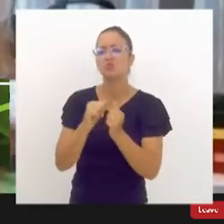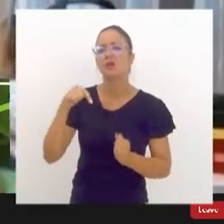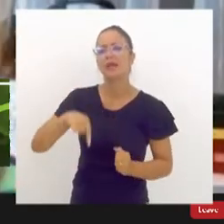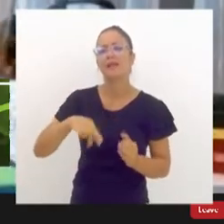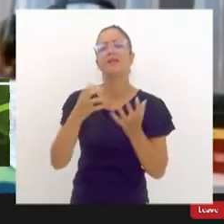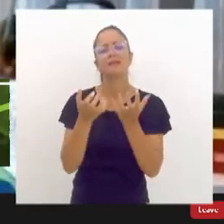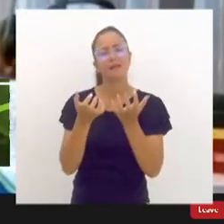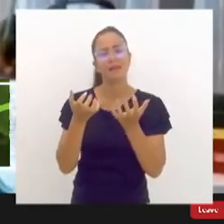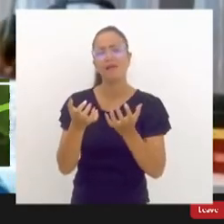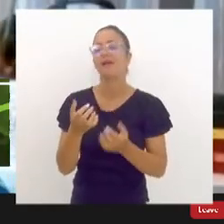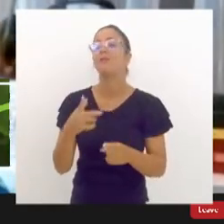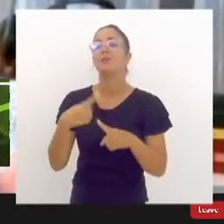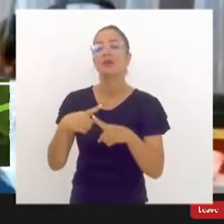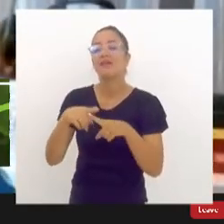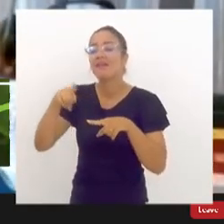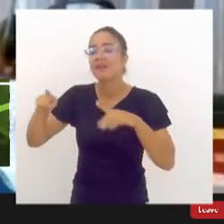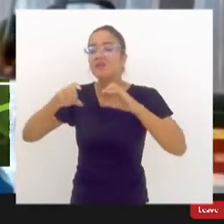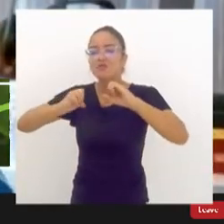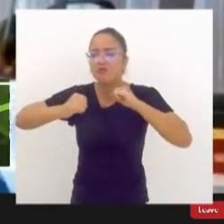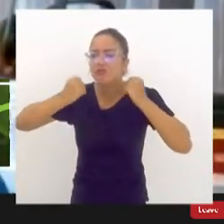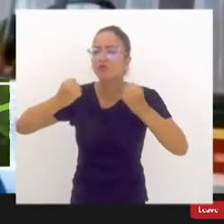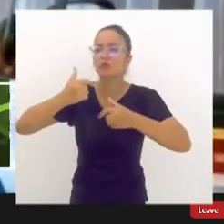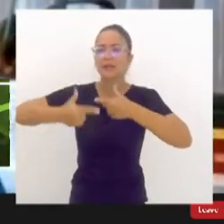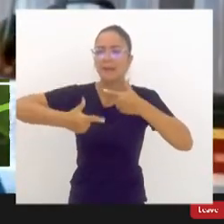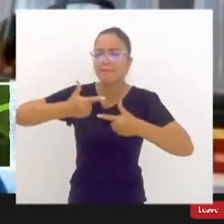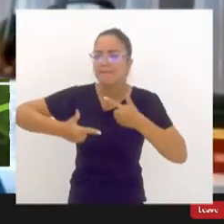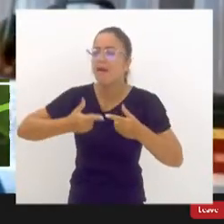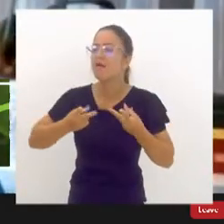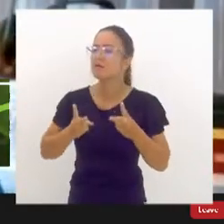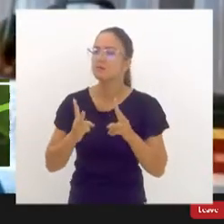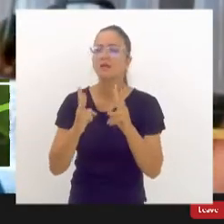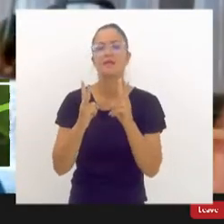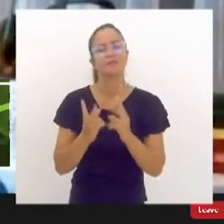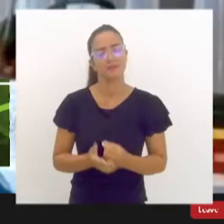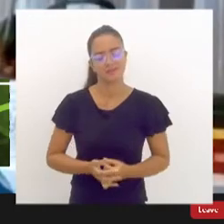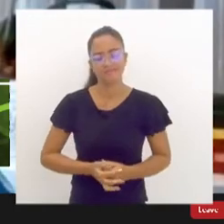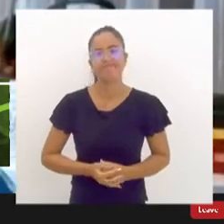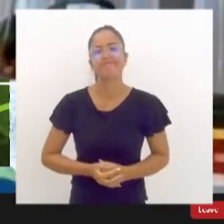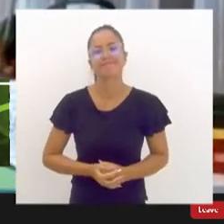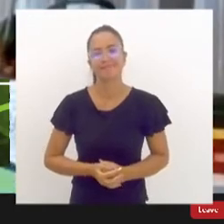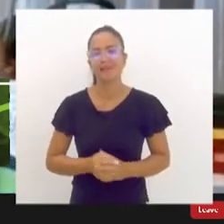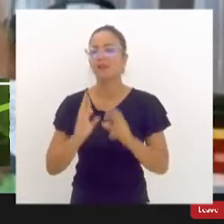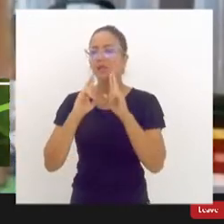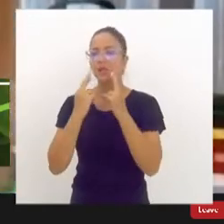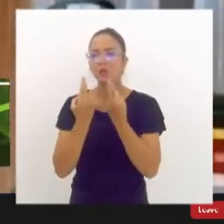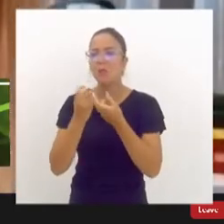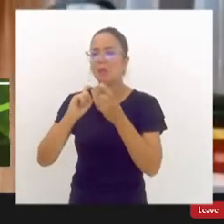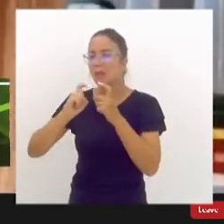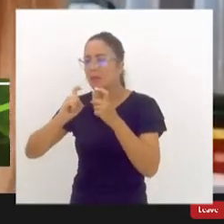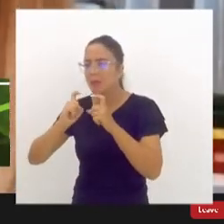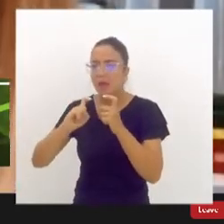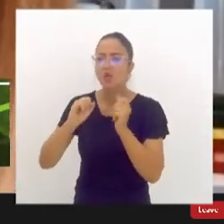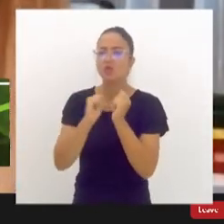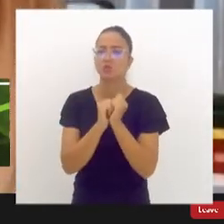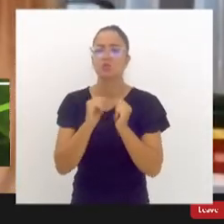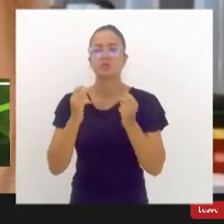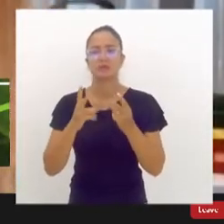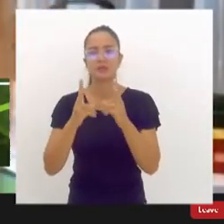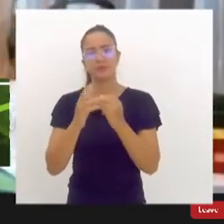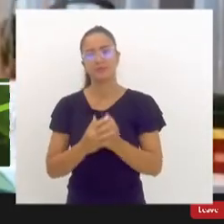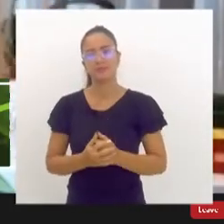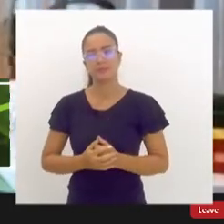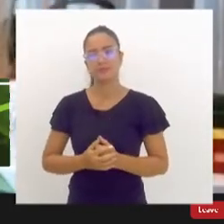sempre muito atuante e sempre presente nas reuniões anteriores, né? Então, dando